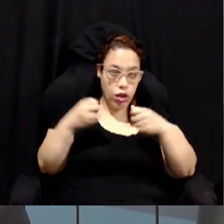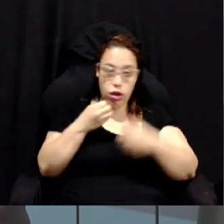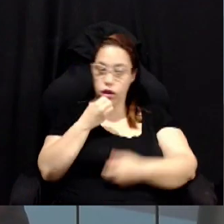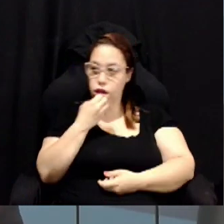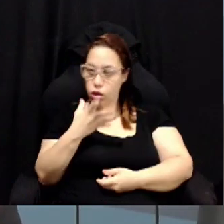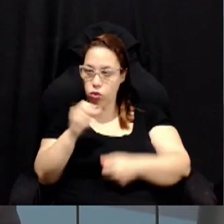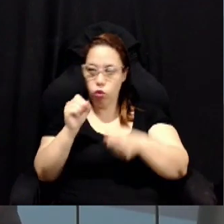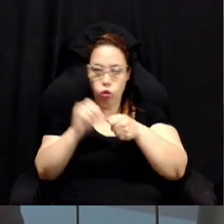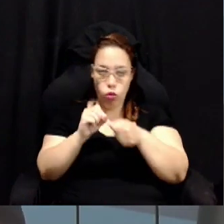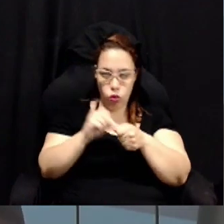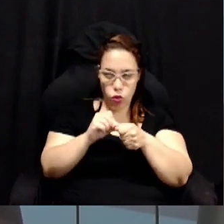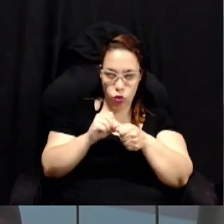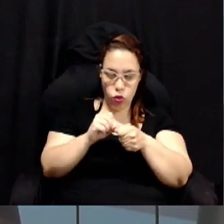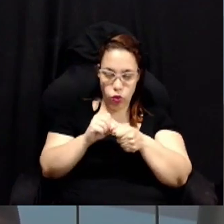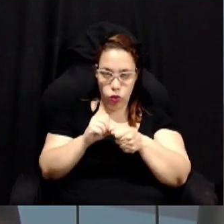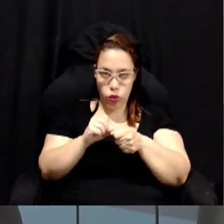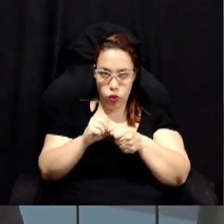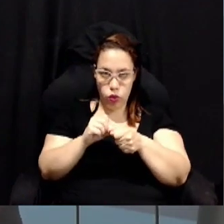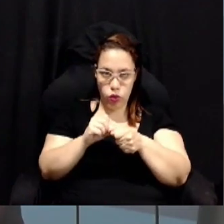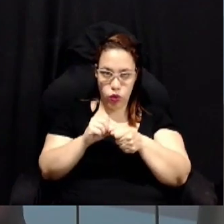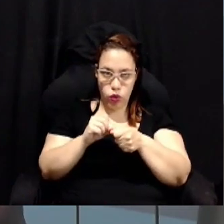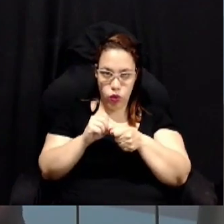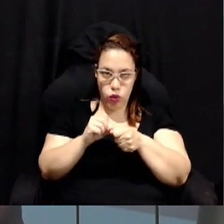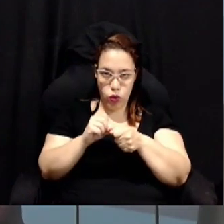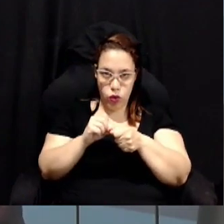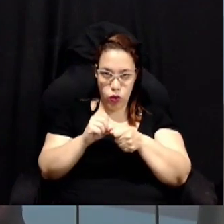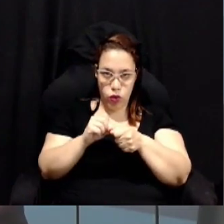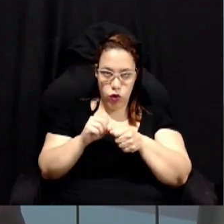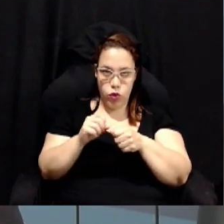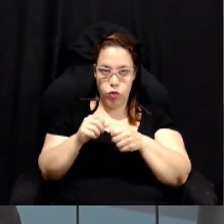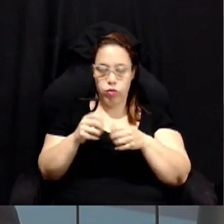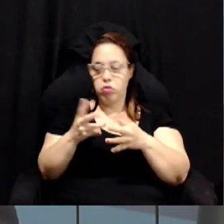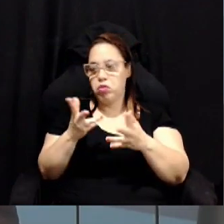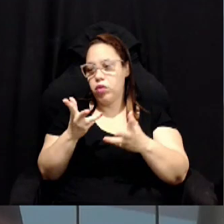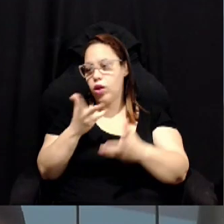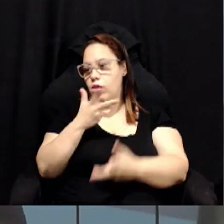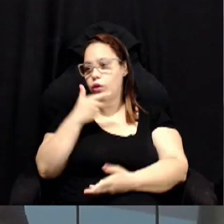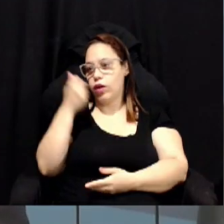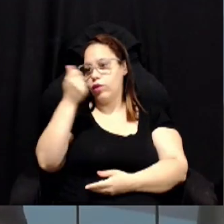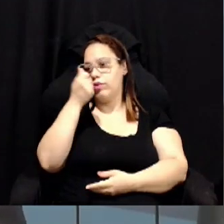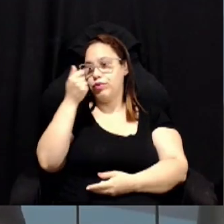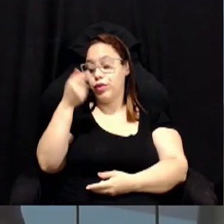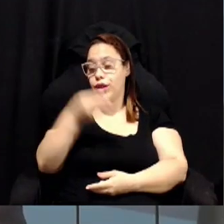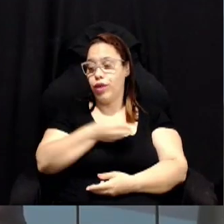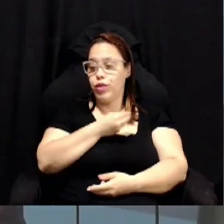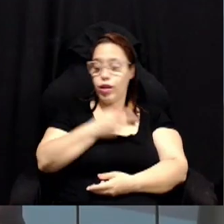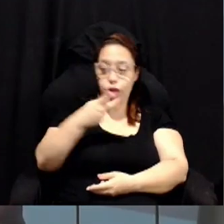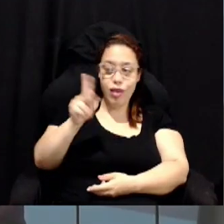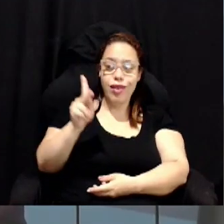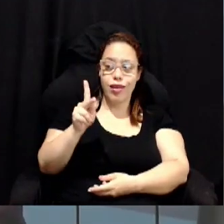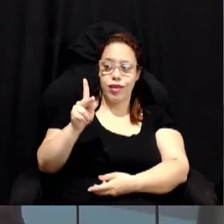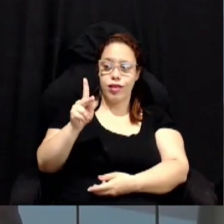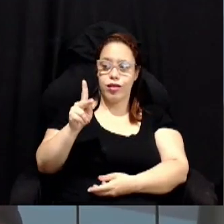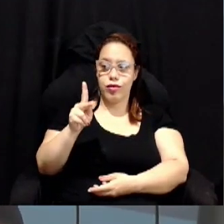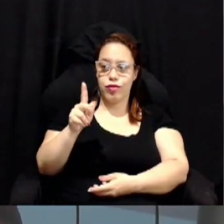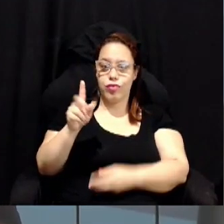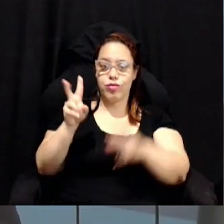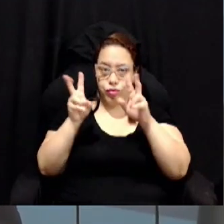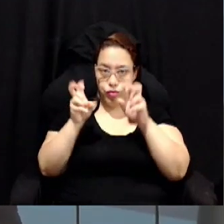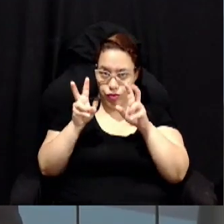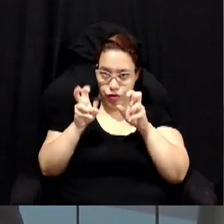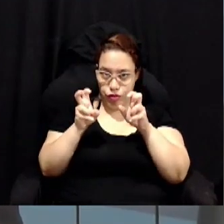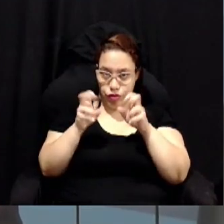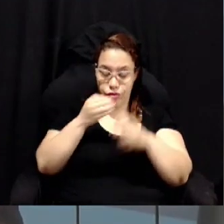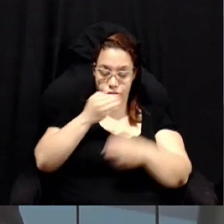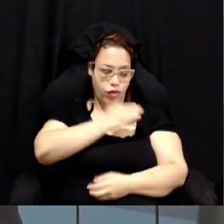que eles são, nós vamos aumentar e muito a condição e a qualidade de vida deles. Eu acho que essa questão desse preconceito velado,